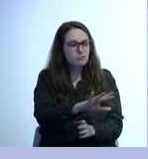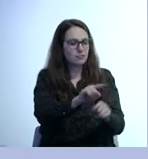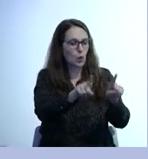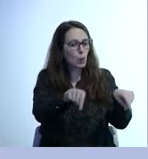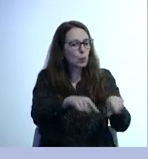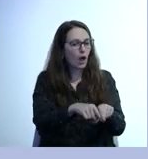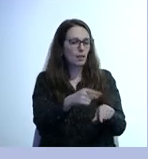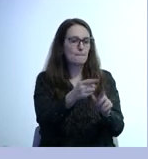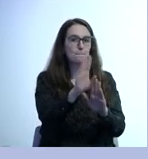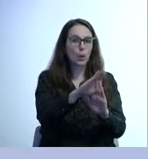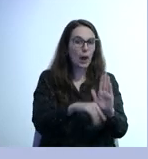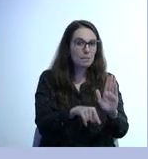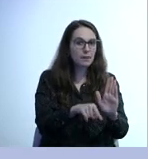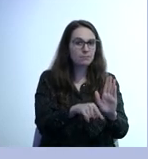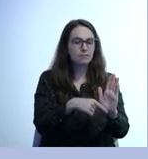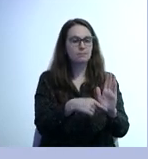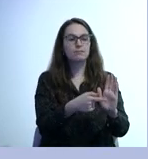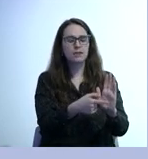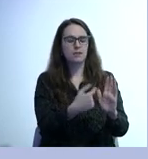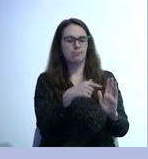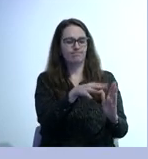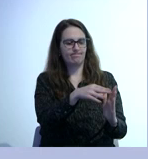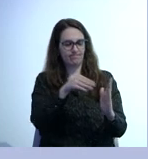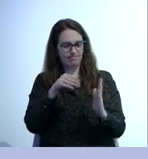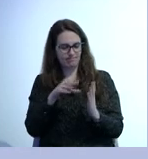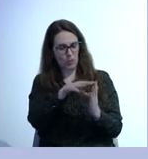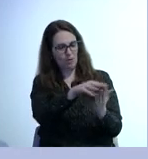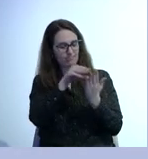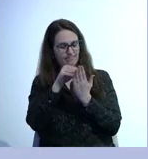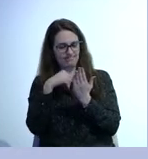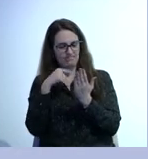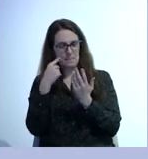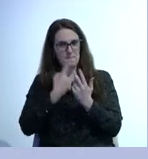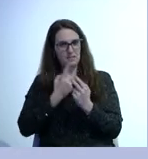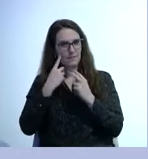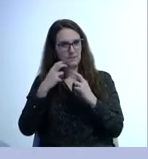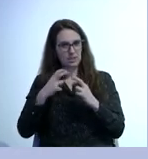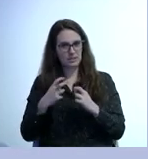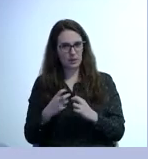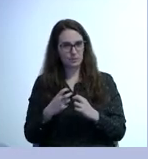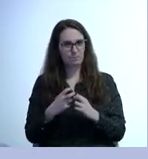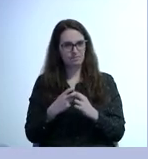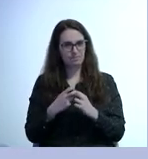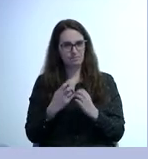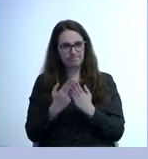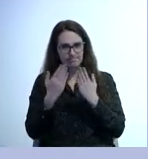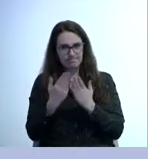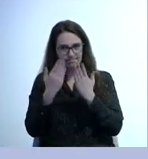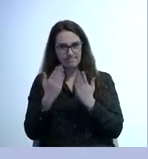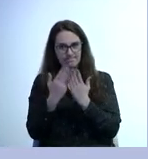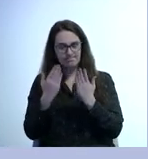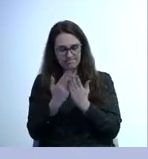programa, nós começamos a fazer uma espécie de investigação. Se possível, durante o